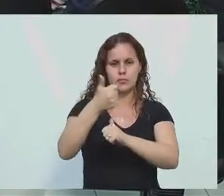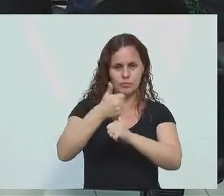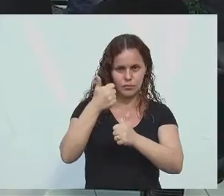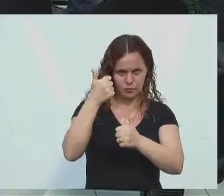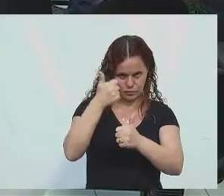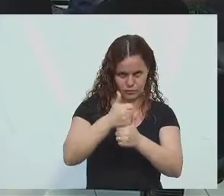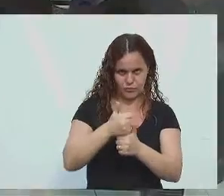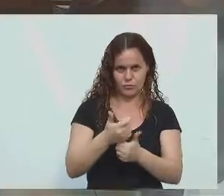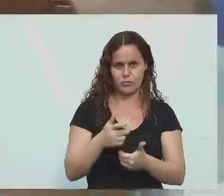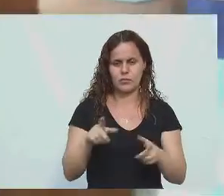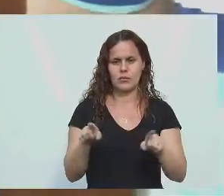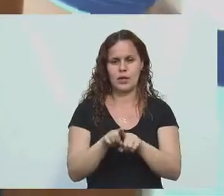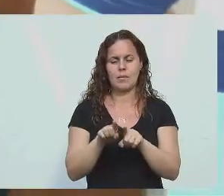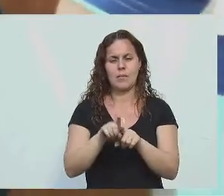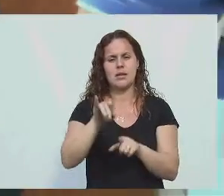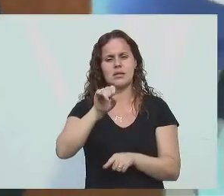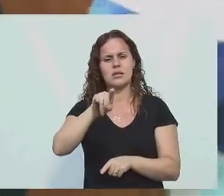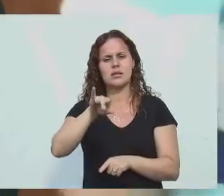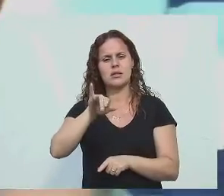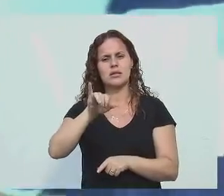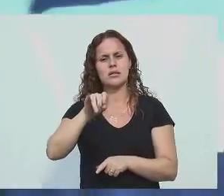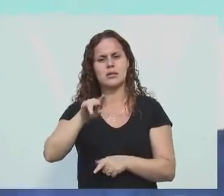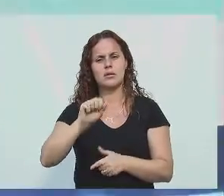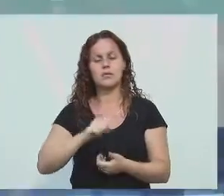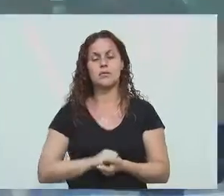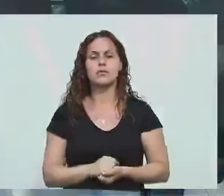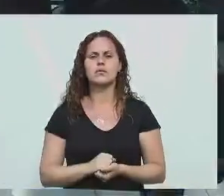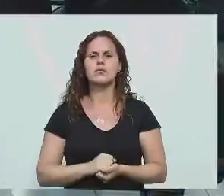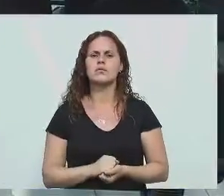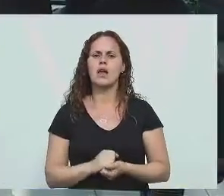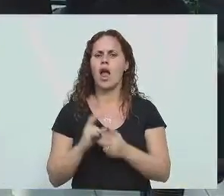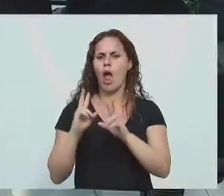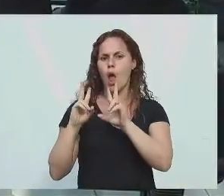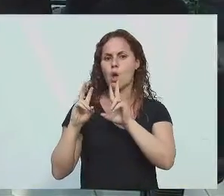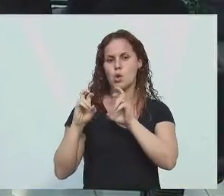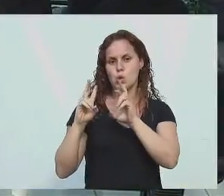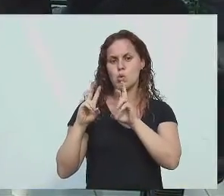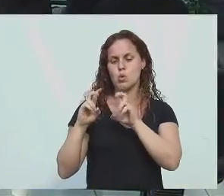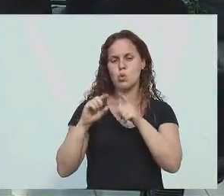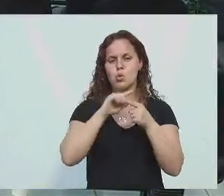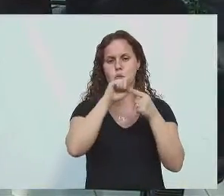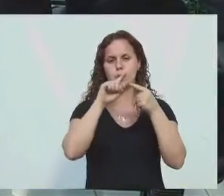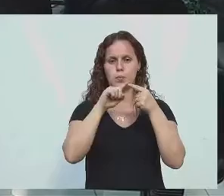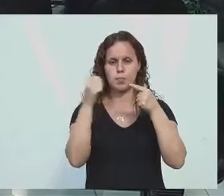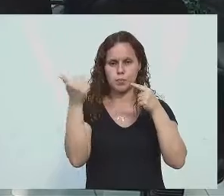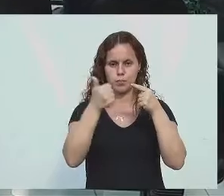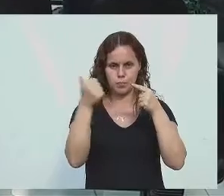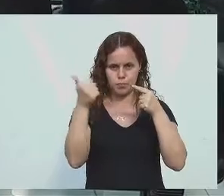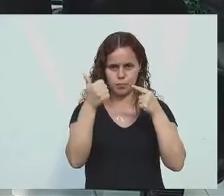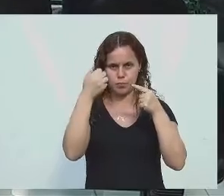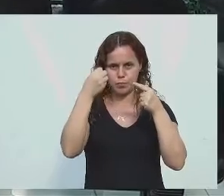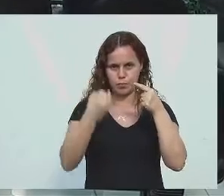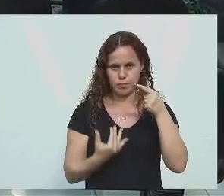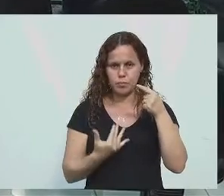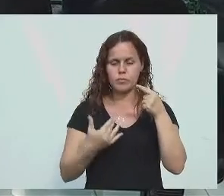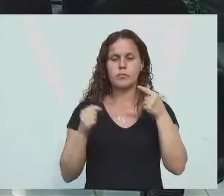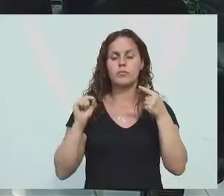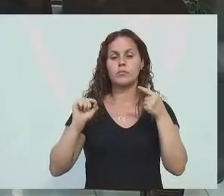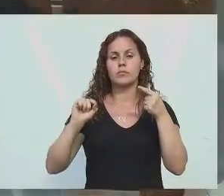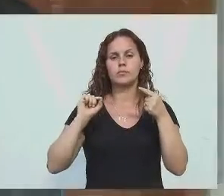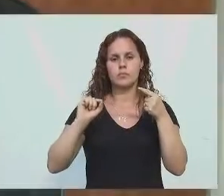conduzindo a nossa reunião nesse momento. Eu tenho alguns assuntos para poder tratar. Primeiro, eu quero falar com